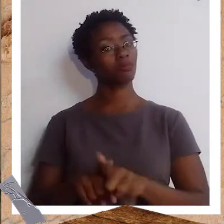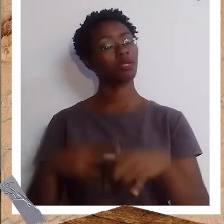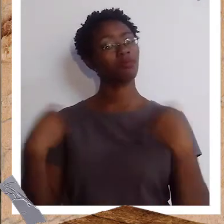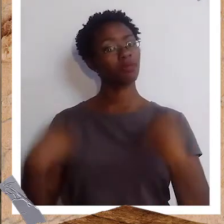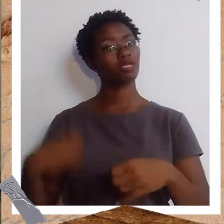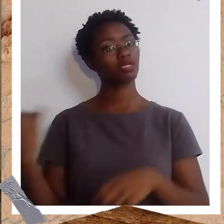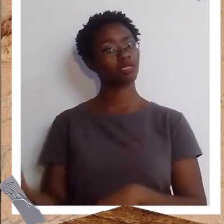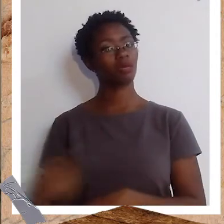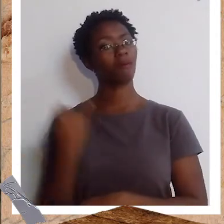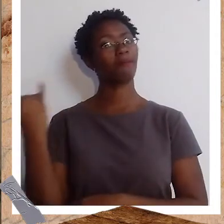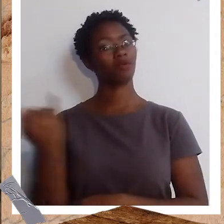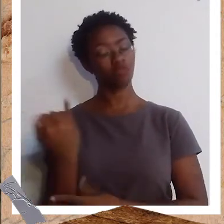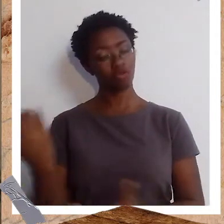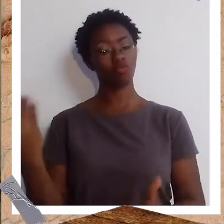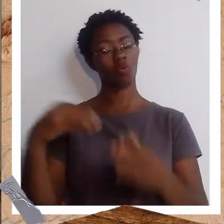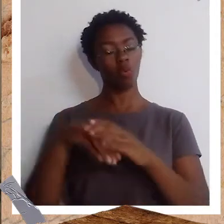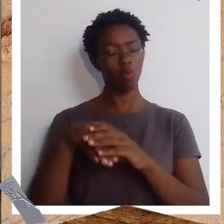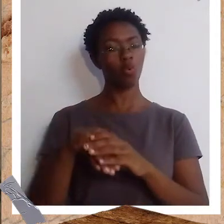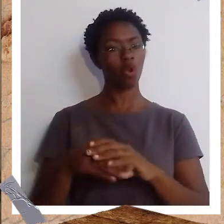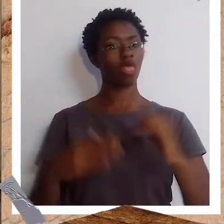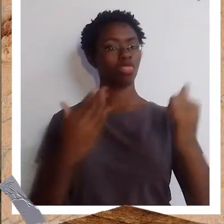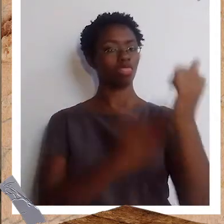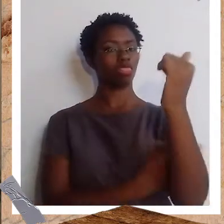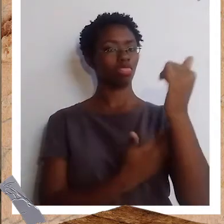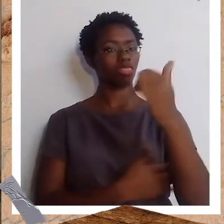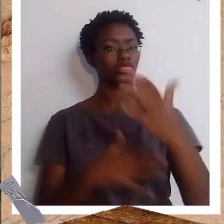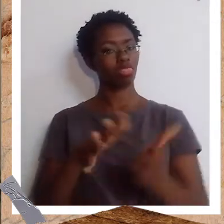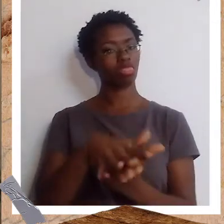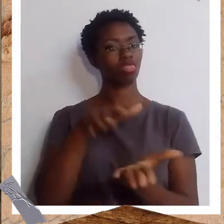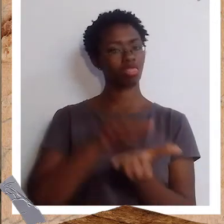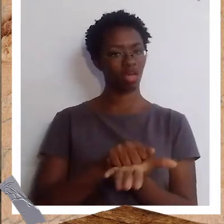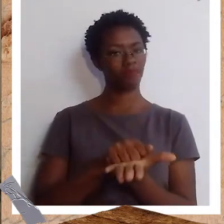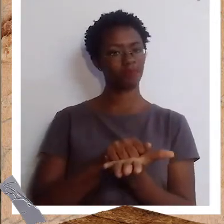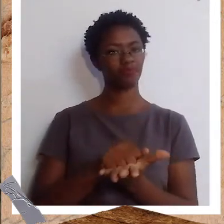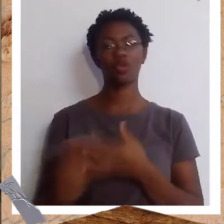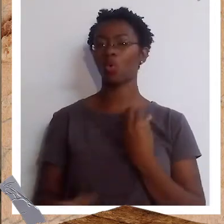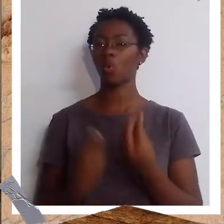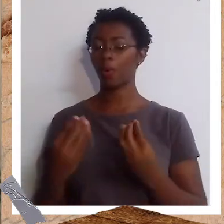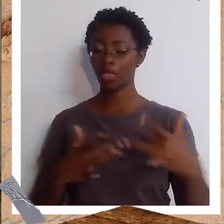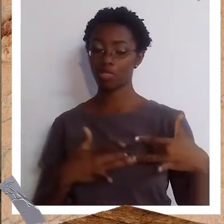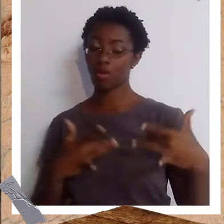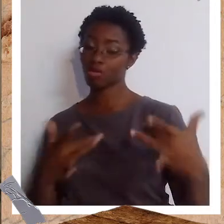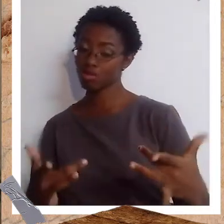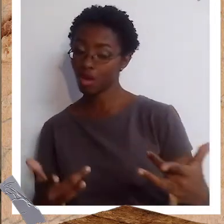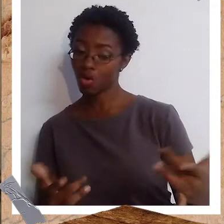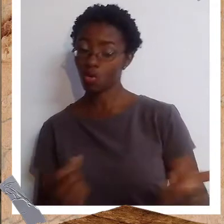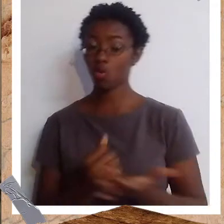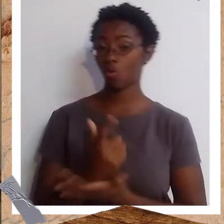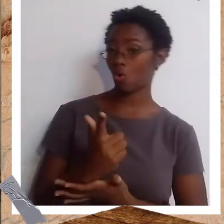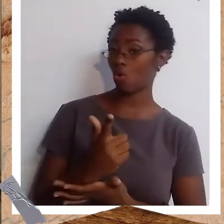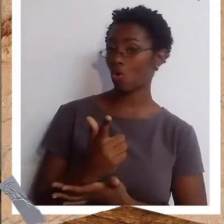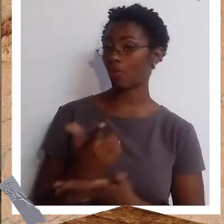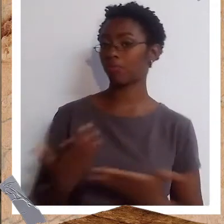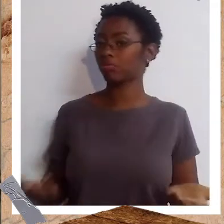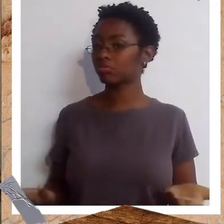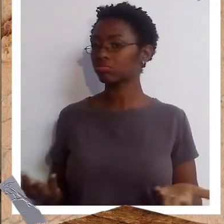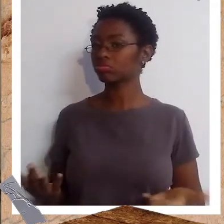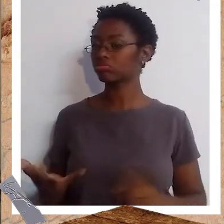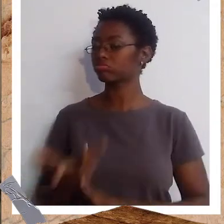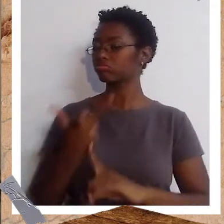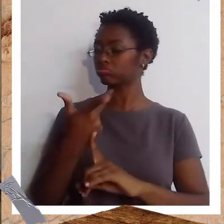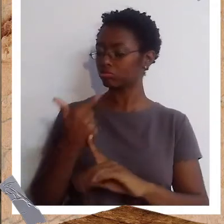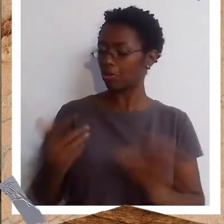preciso que as obras entrem no acervo. E entram no acervo de que modo? É um modo de doação? É um modo de compra? Os artistas estão sendo fortalecidos